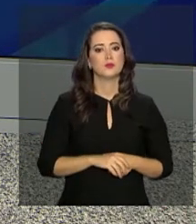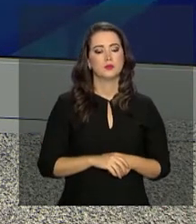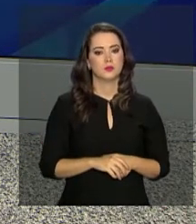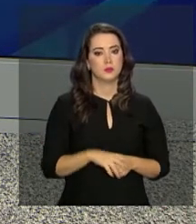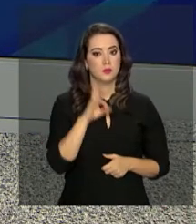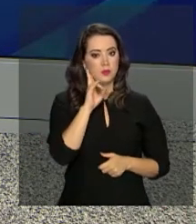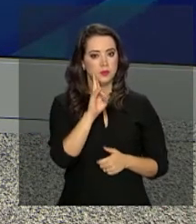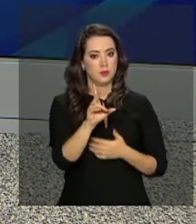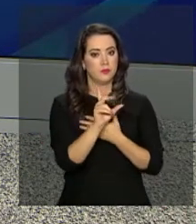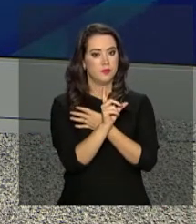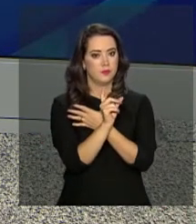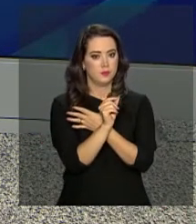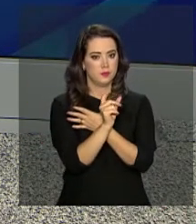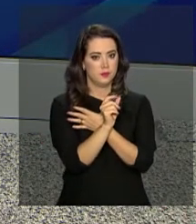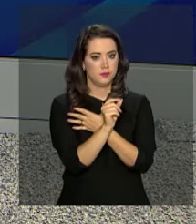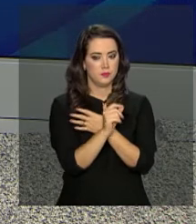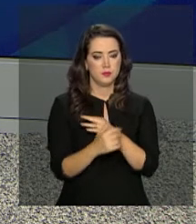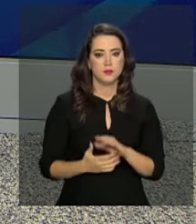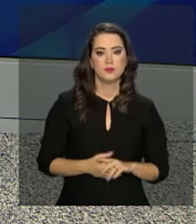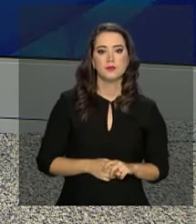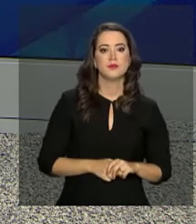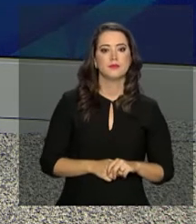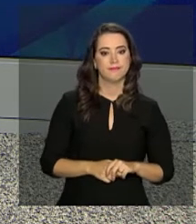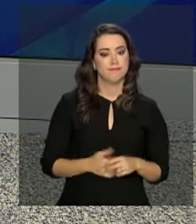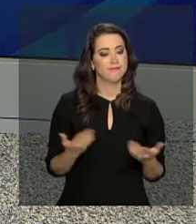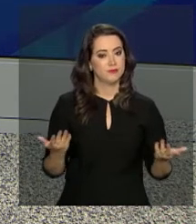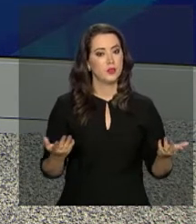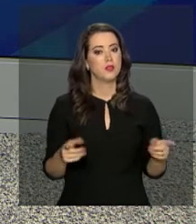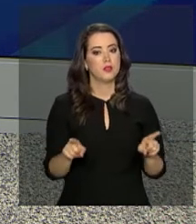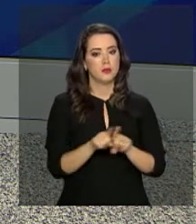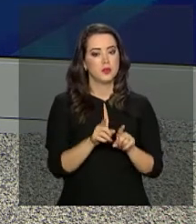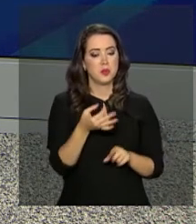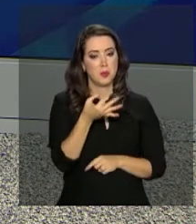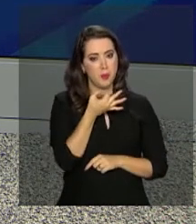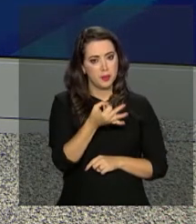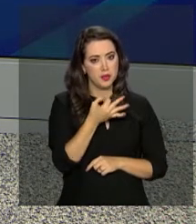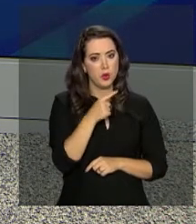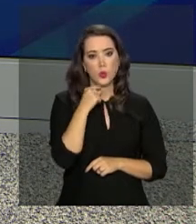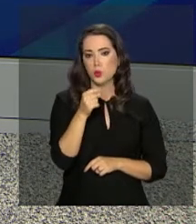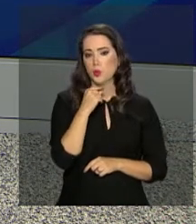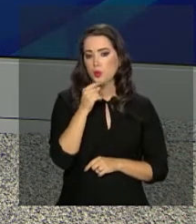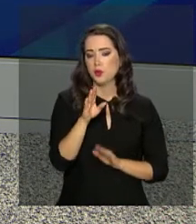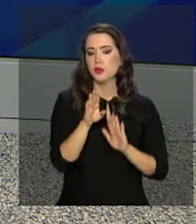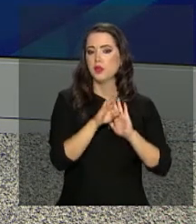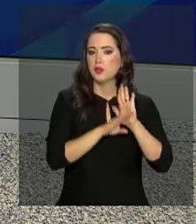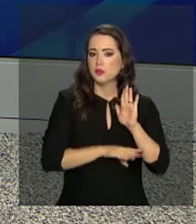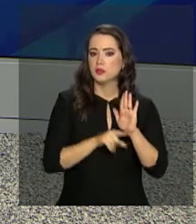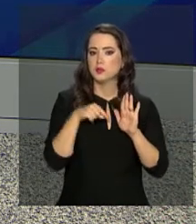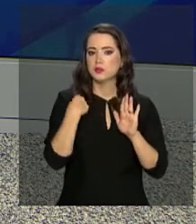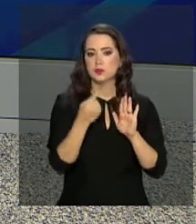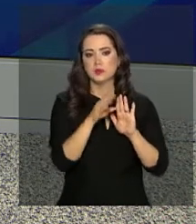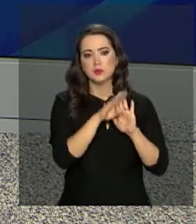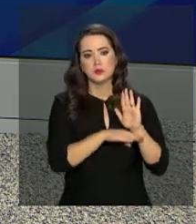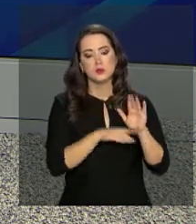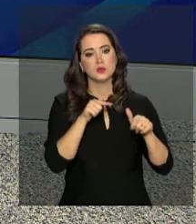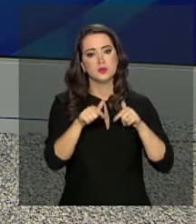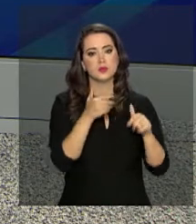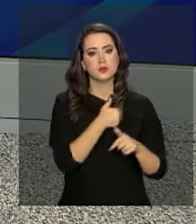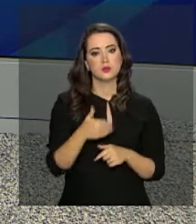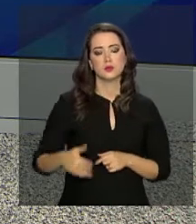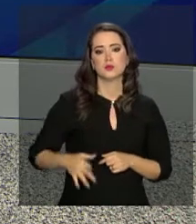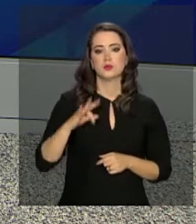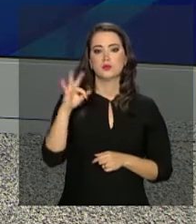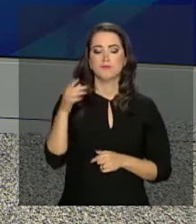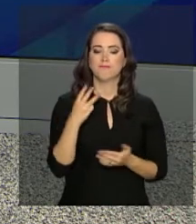canal no youtube acesse também o nosso perfil no twitter você pode mandar suas sugestões de reportagens e dúvidas sobre programas e ações do governo